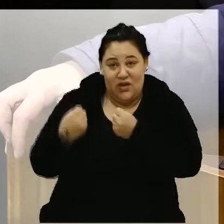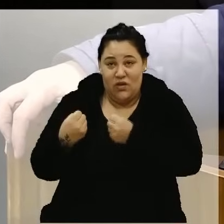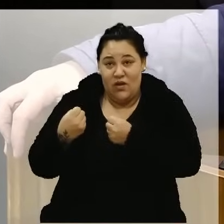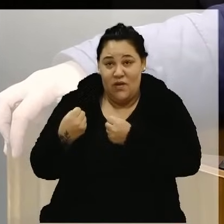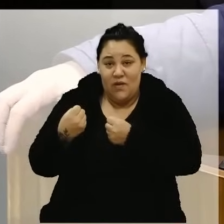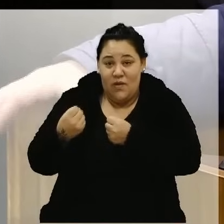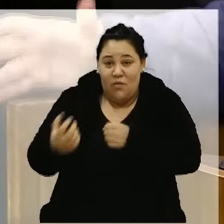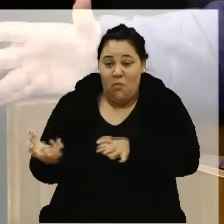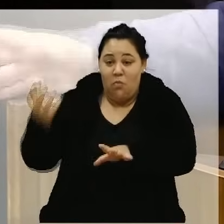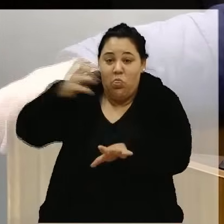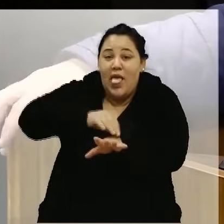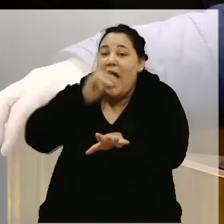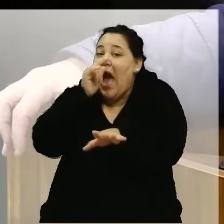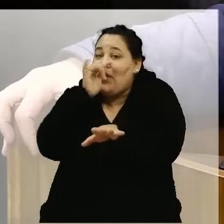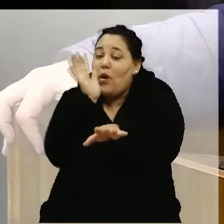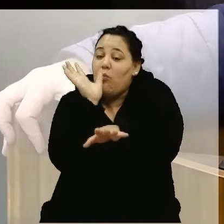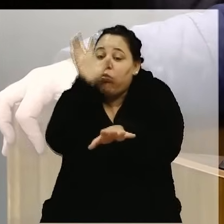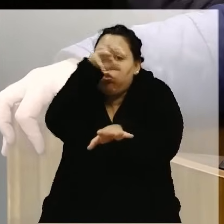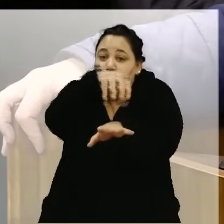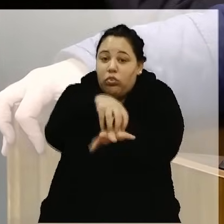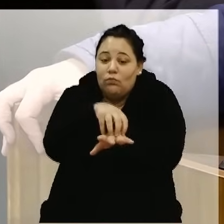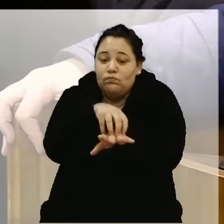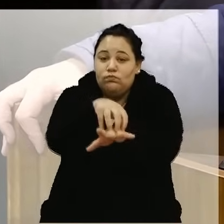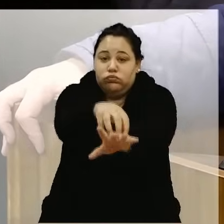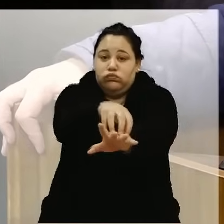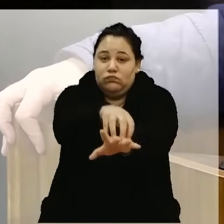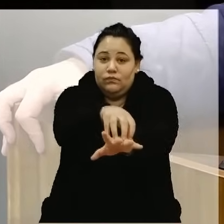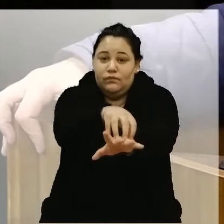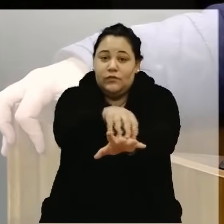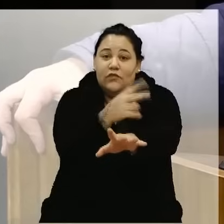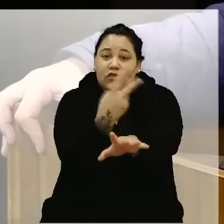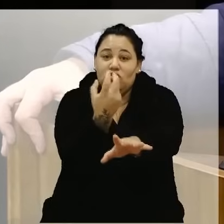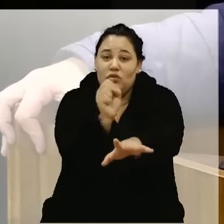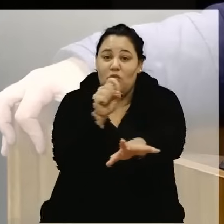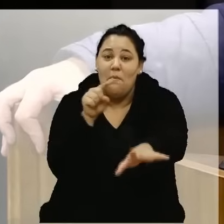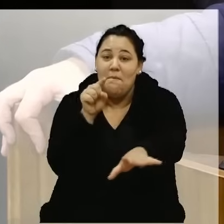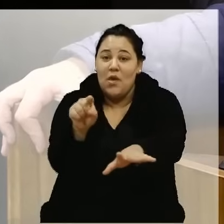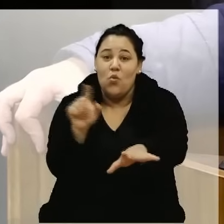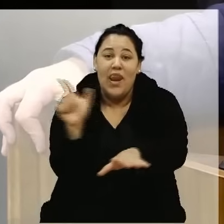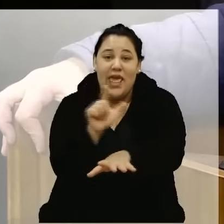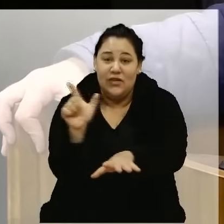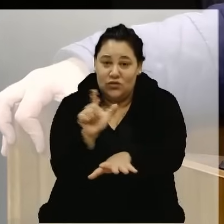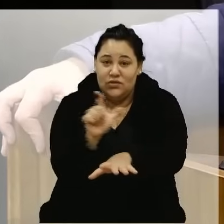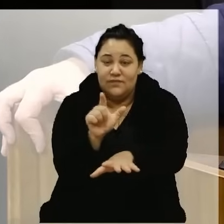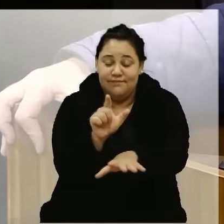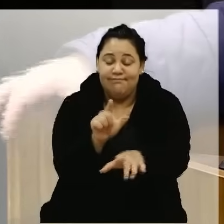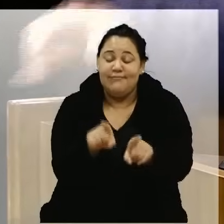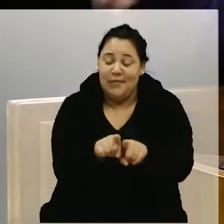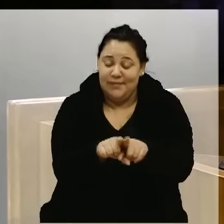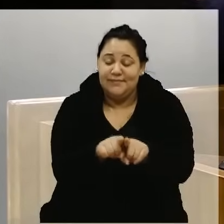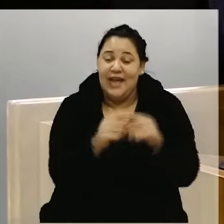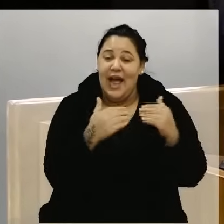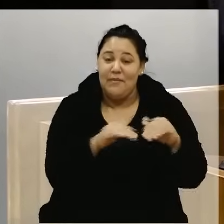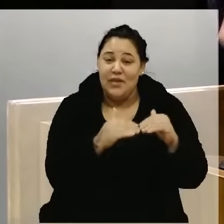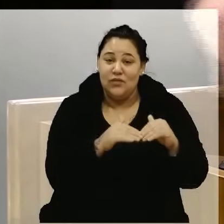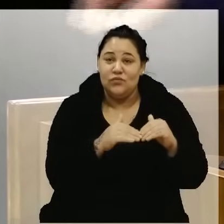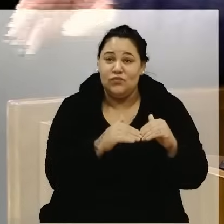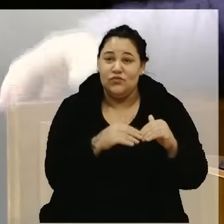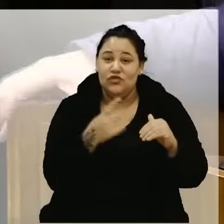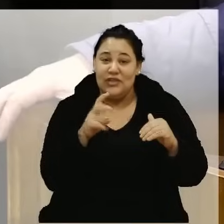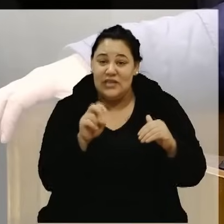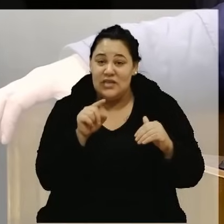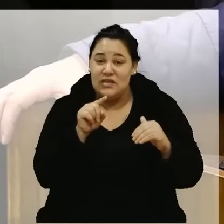caminhões-pipa, entre carretas de 28 mil litros e truques de 15 mil litros, tá? Há